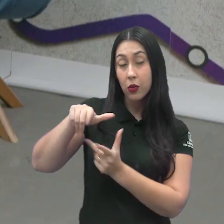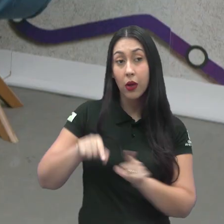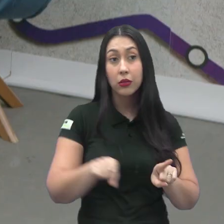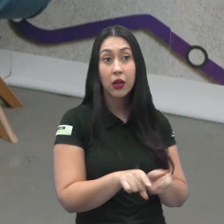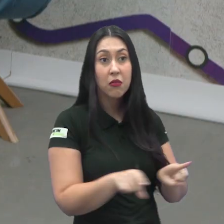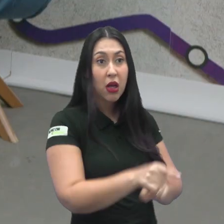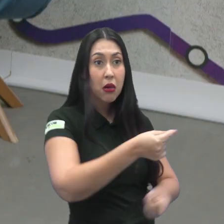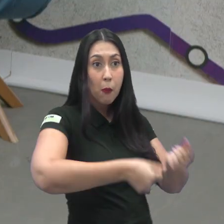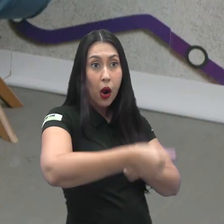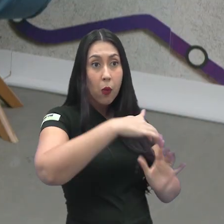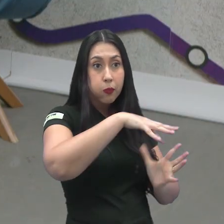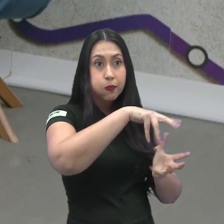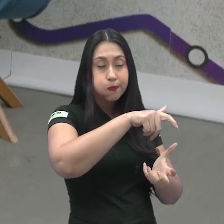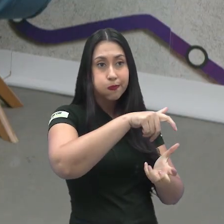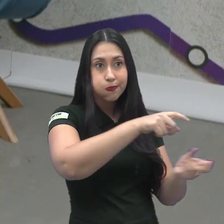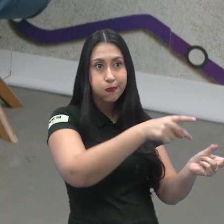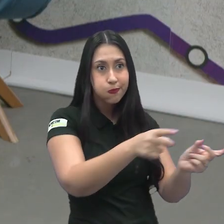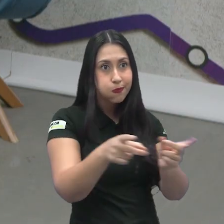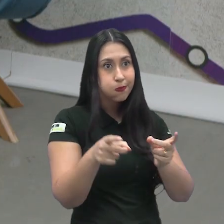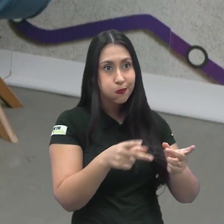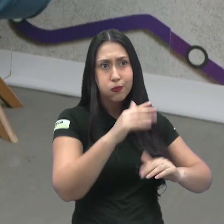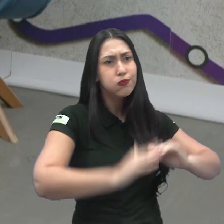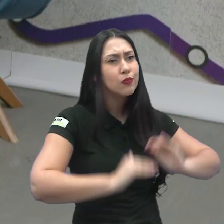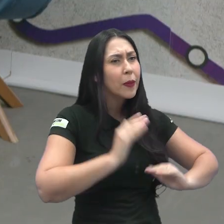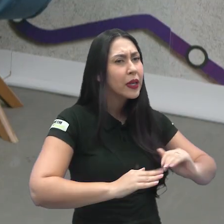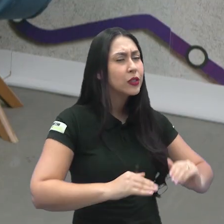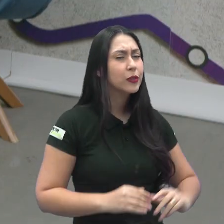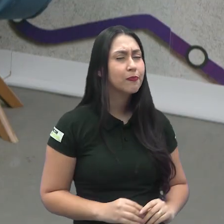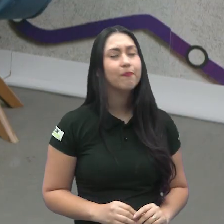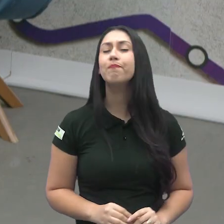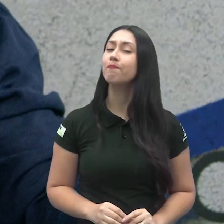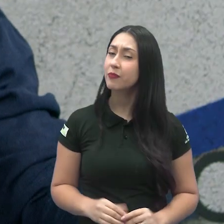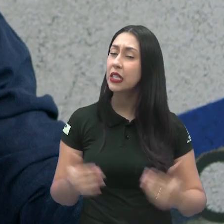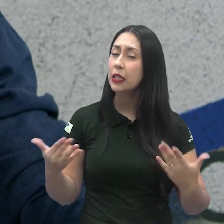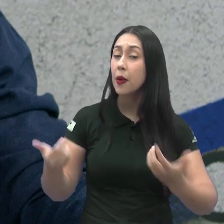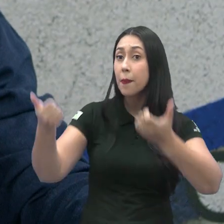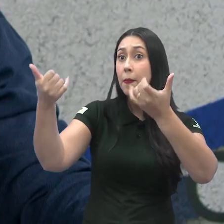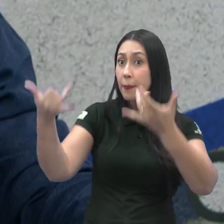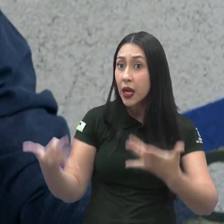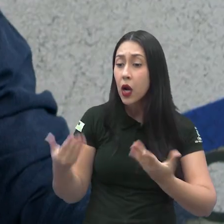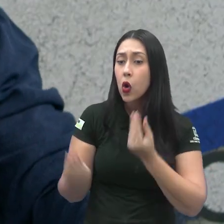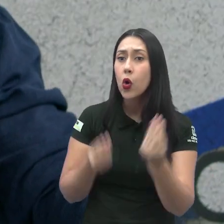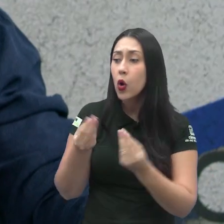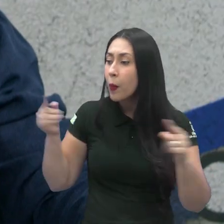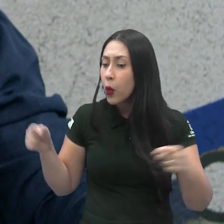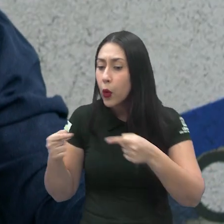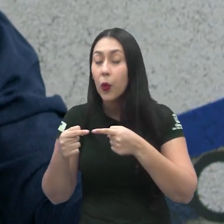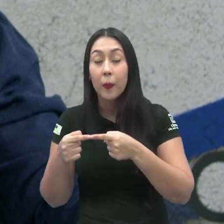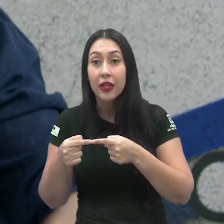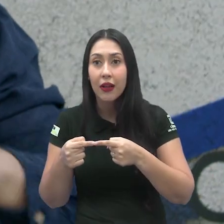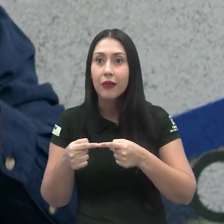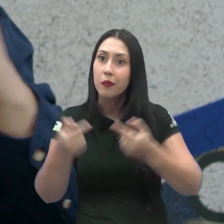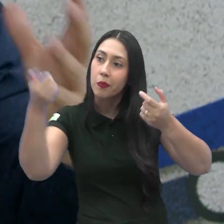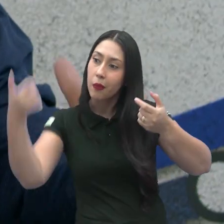e o comércio exterior na prática, no mercado de trabalho? Perfeito. Para começar a te definir essa relação, eu primeiro